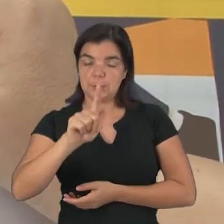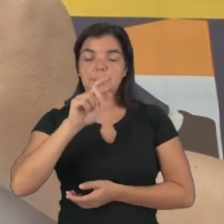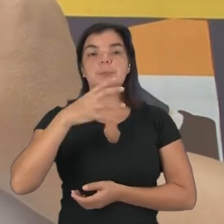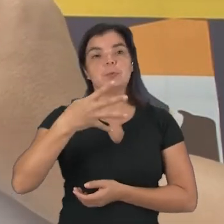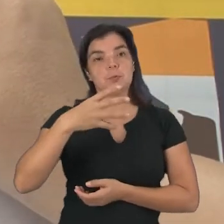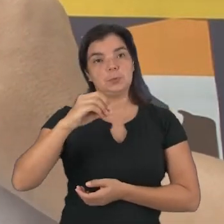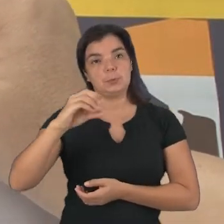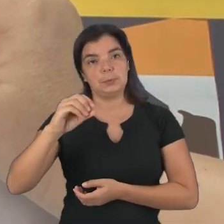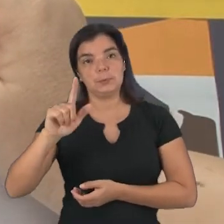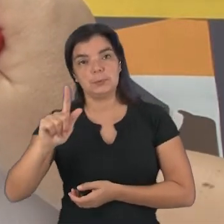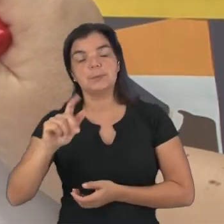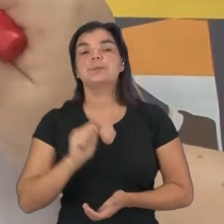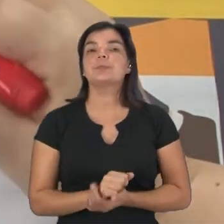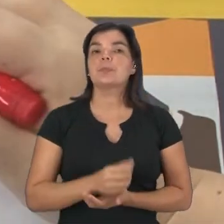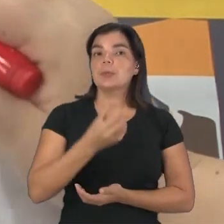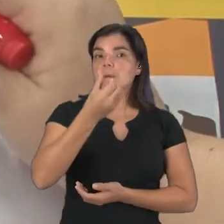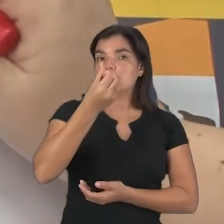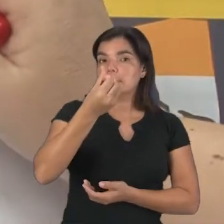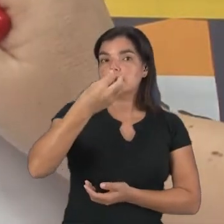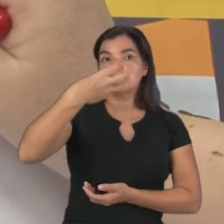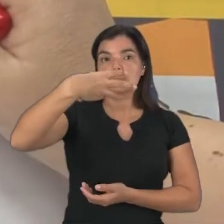47,4 kg e